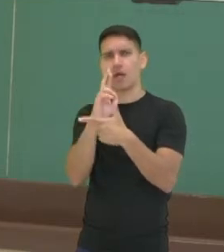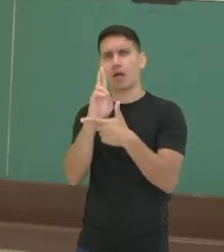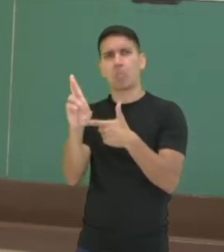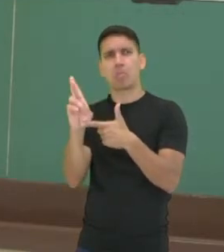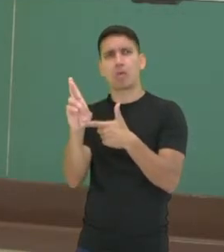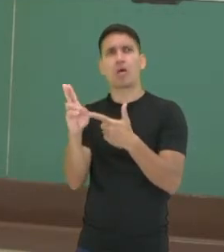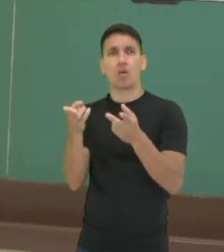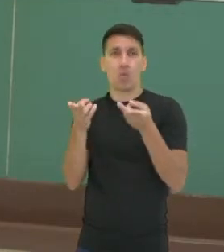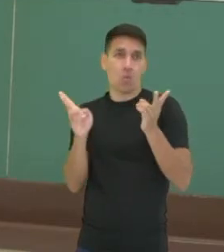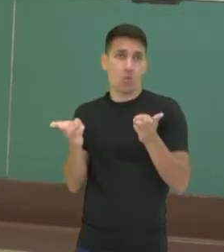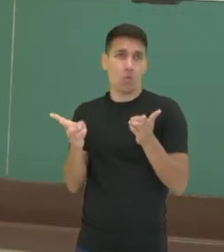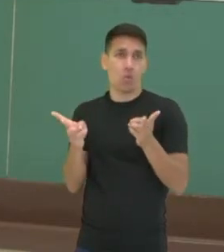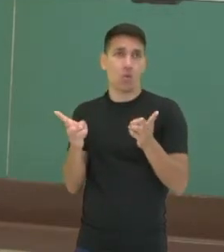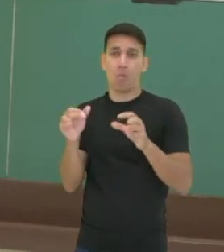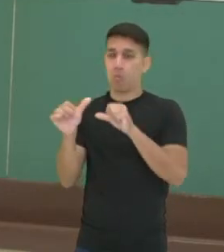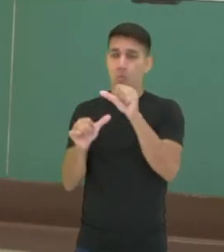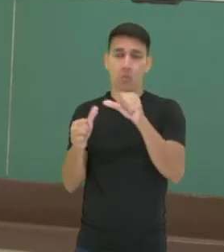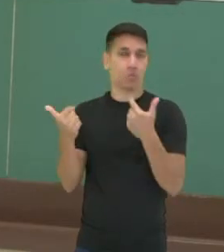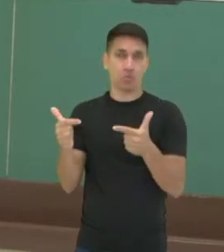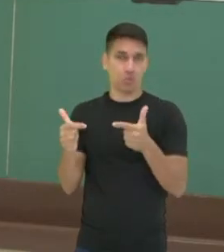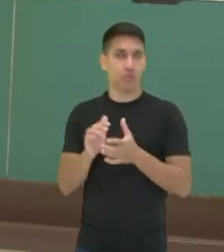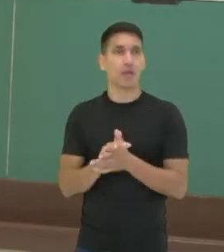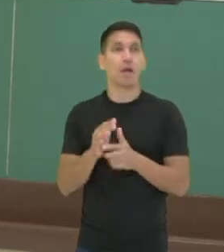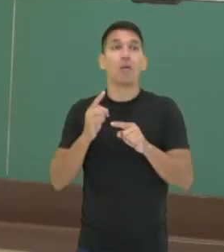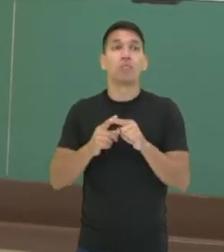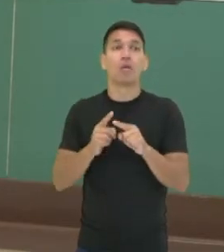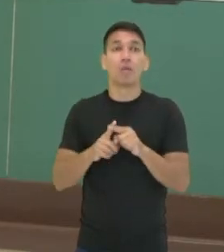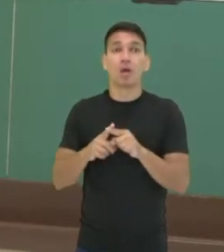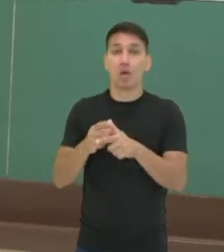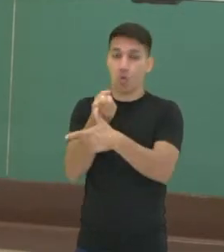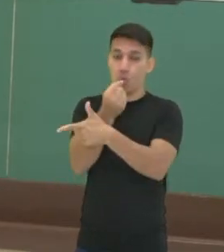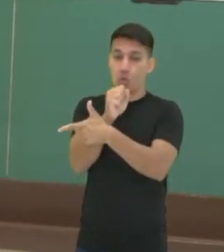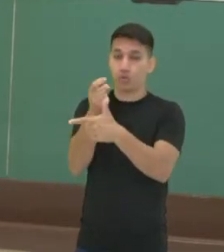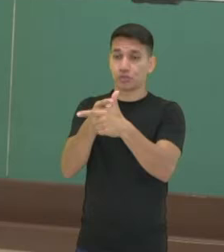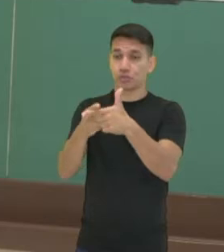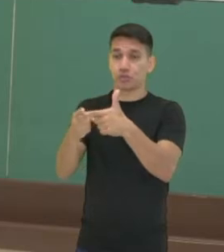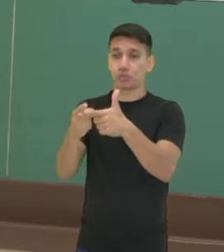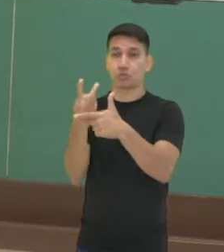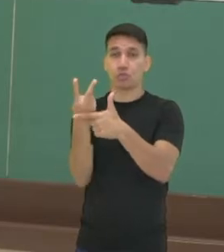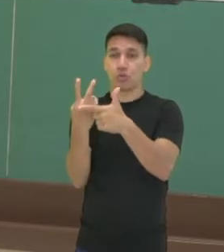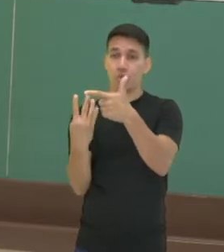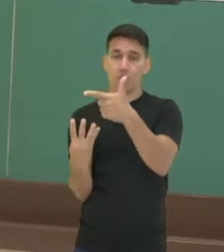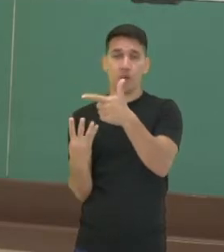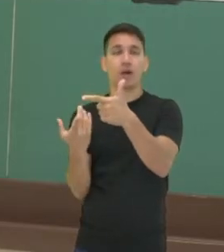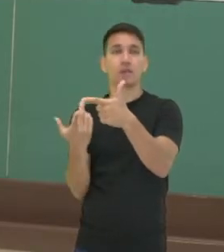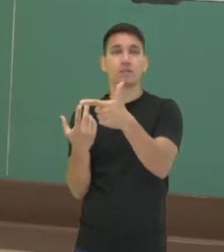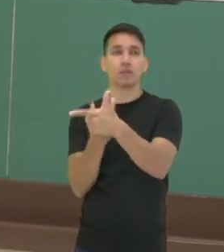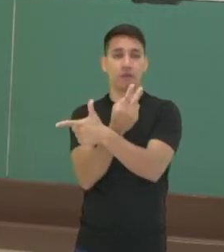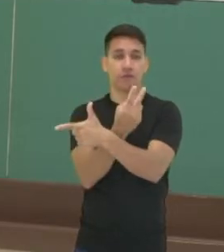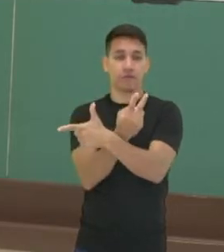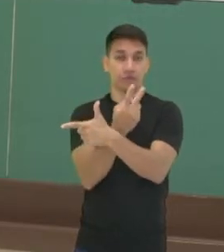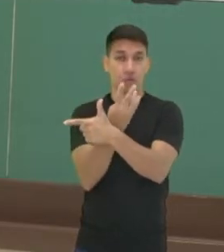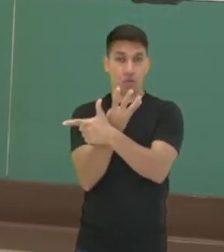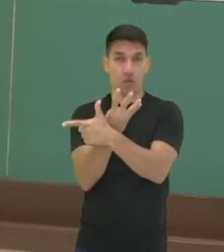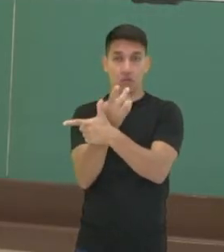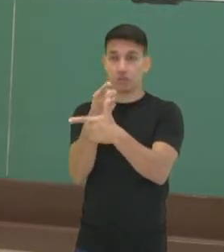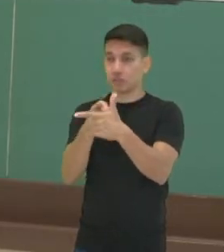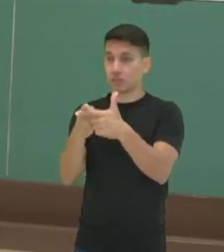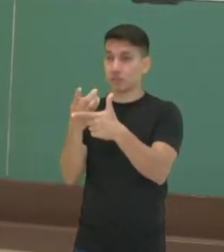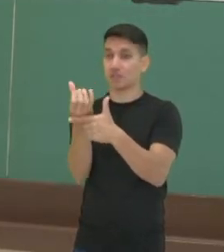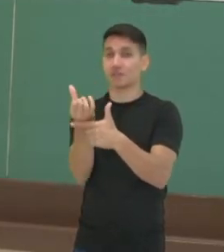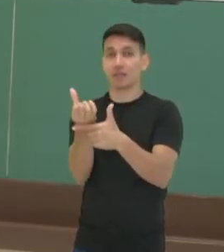vai alterar, não tem alteração, né? Porque 8 divididos por 2 é 4, 24 divididos por 6 é 4. E se eu fizer